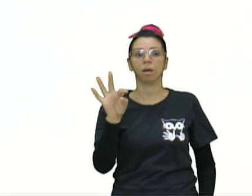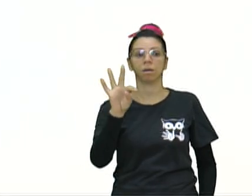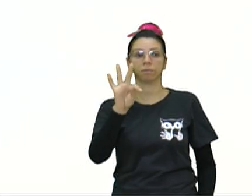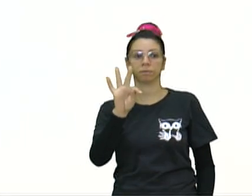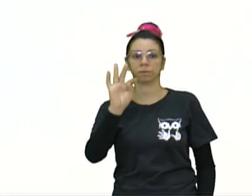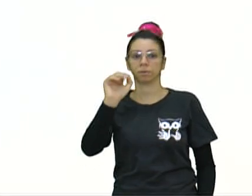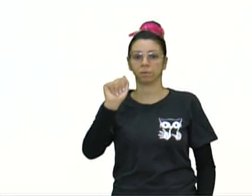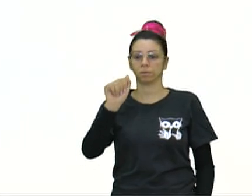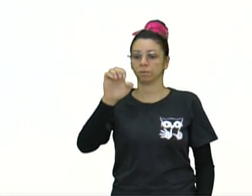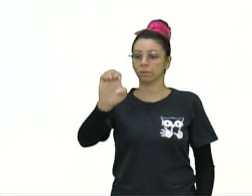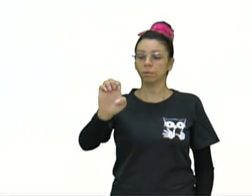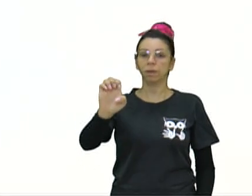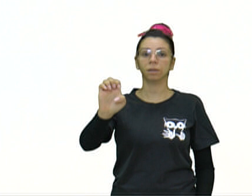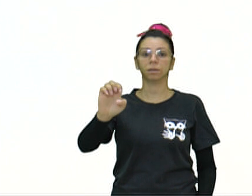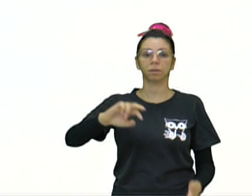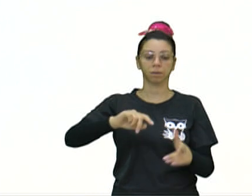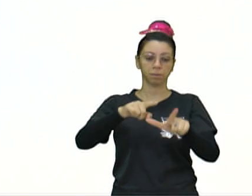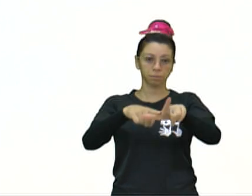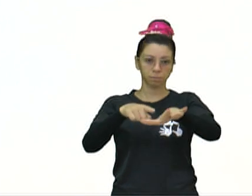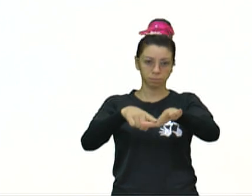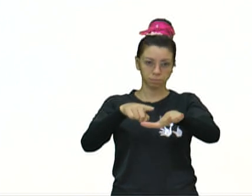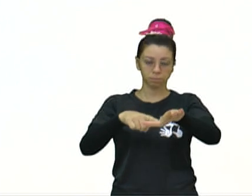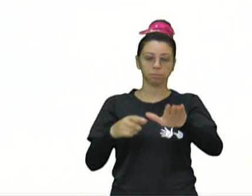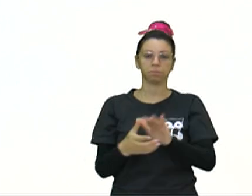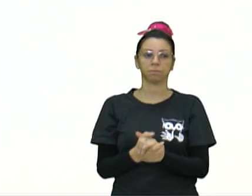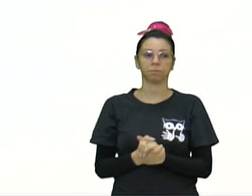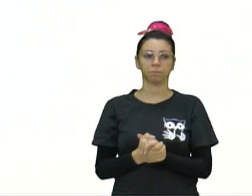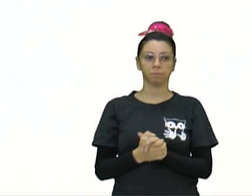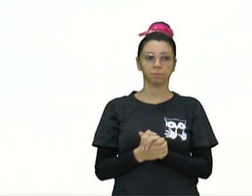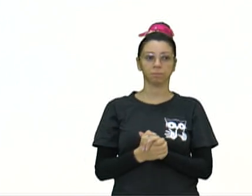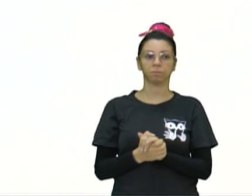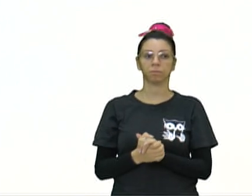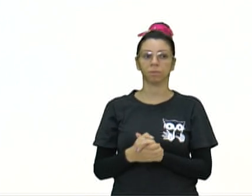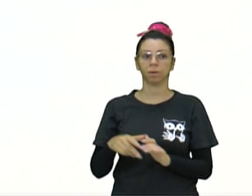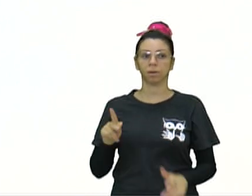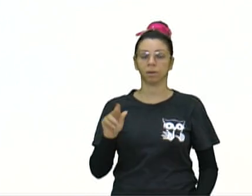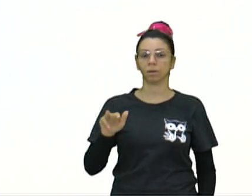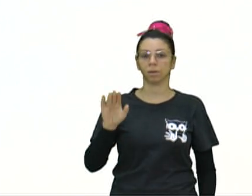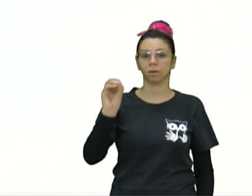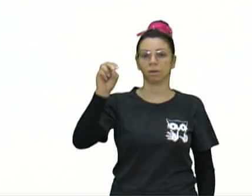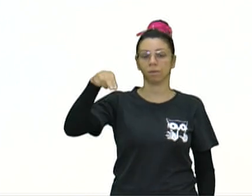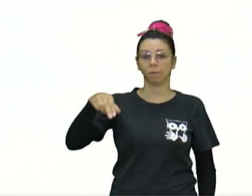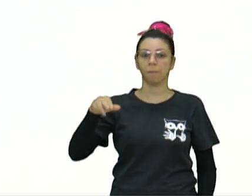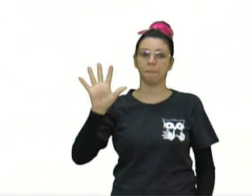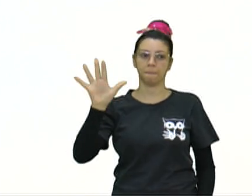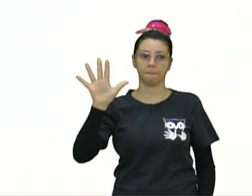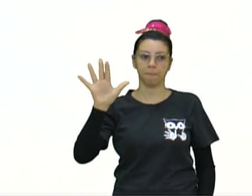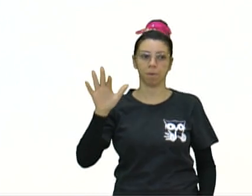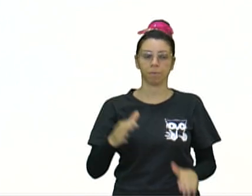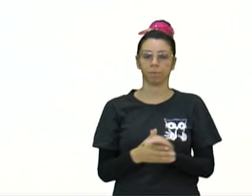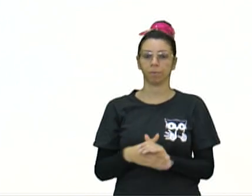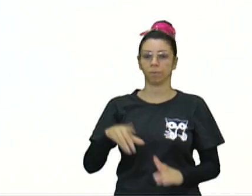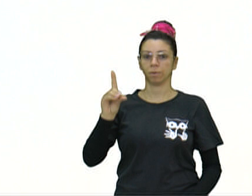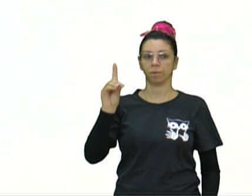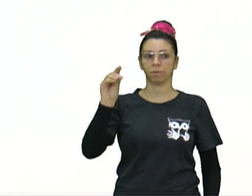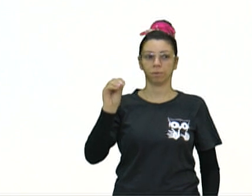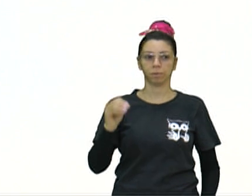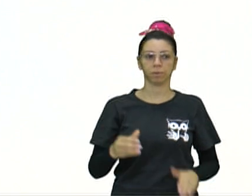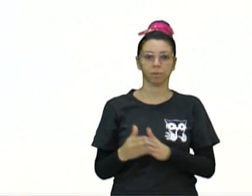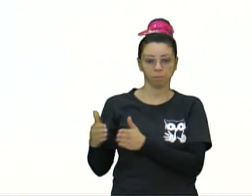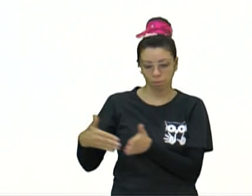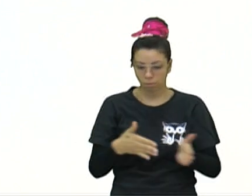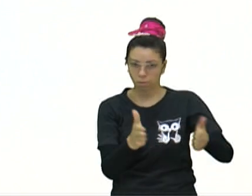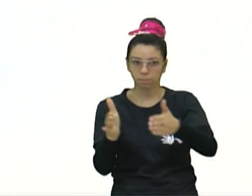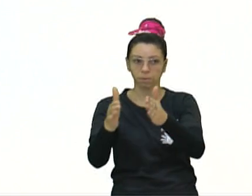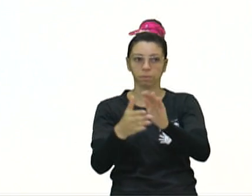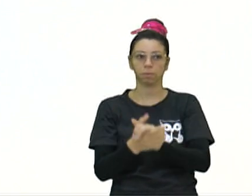em português, né? Então o que? Tai é pé, Knal, mão, e do, caminho. Então, em uma tradução livre, né, trazendo para o